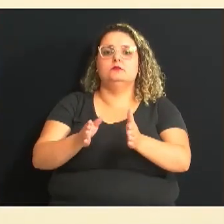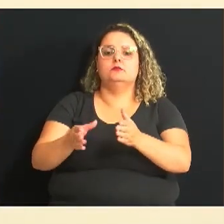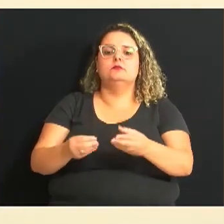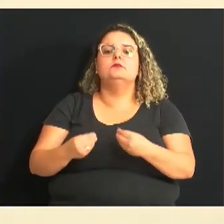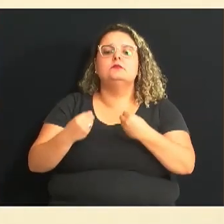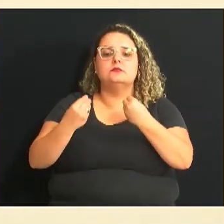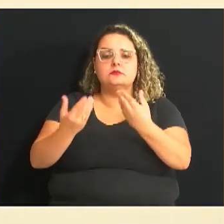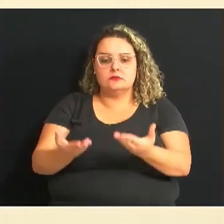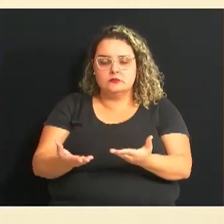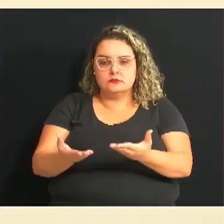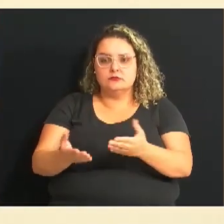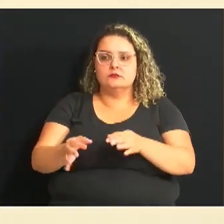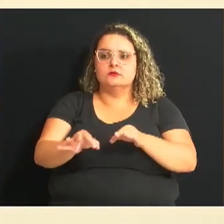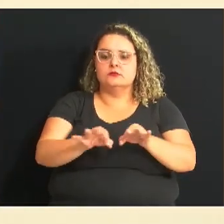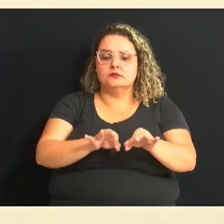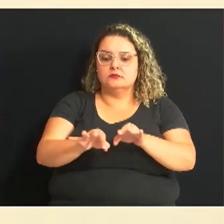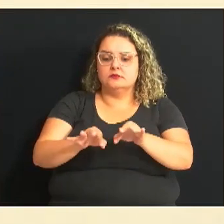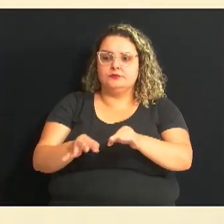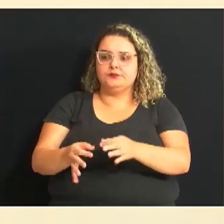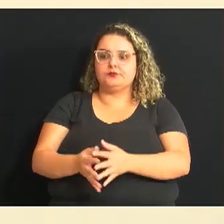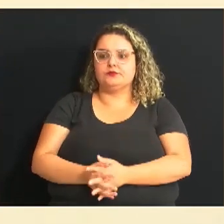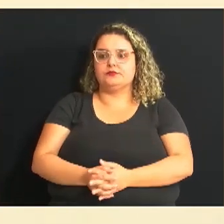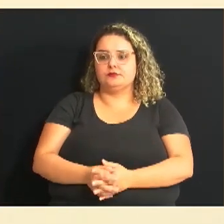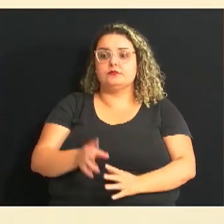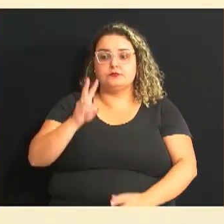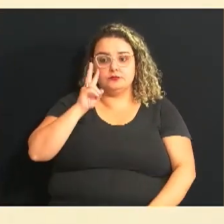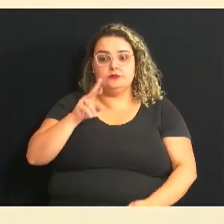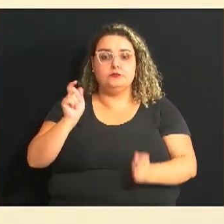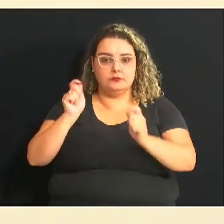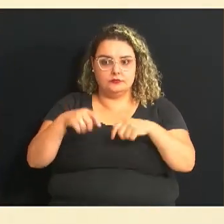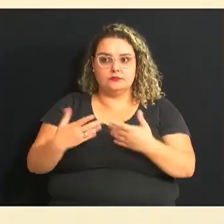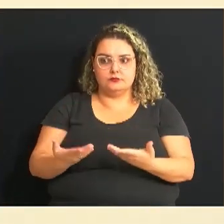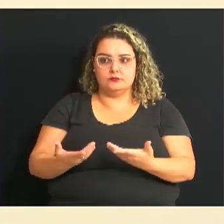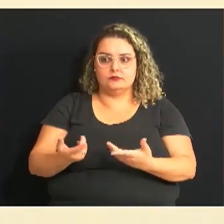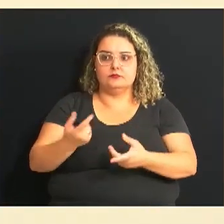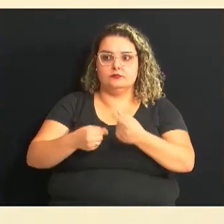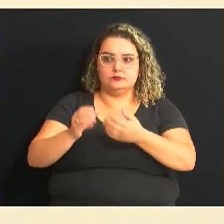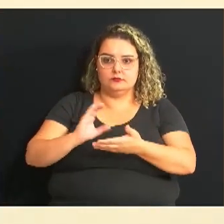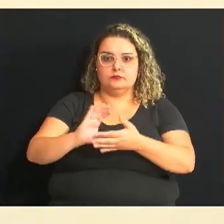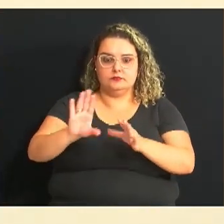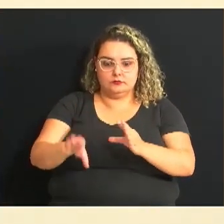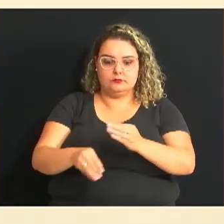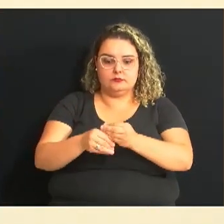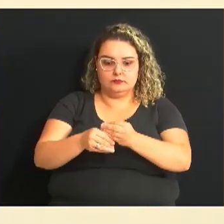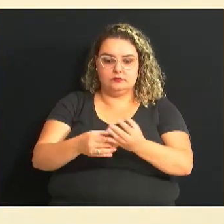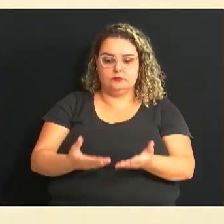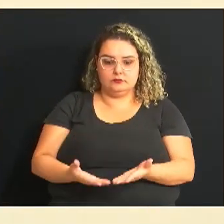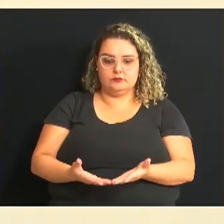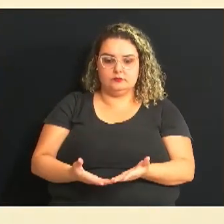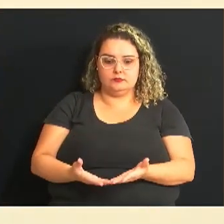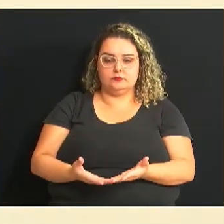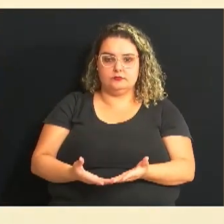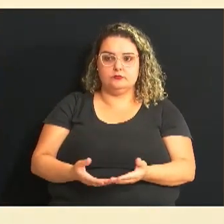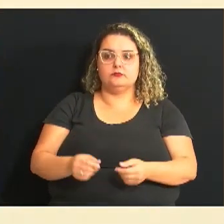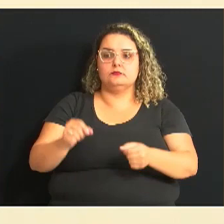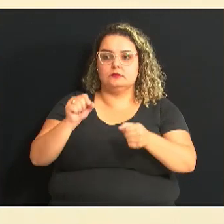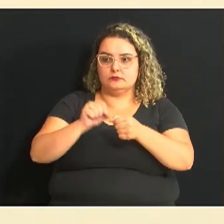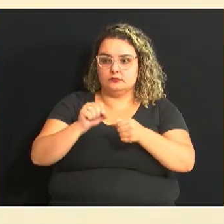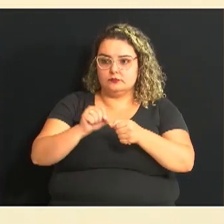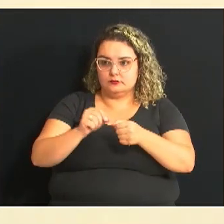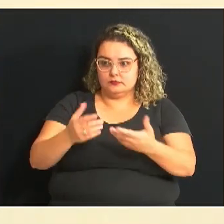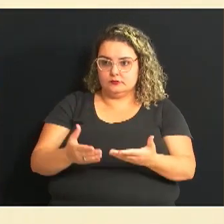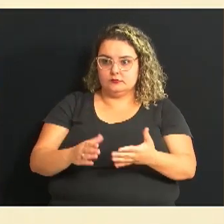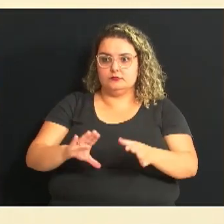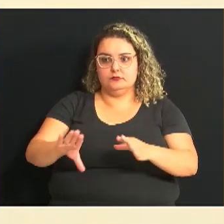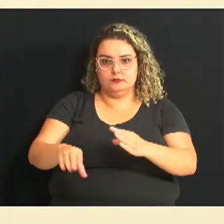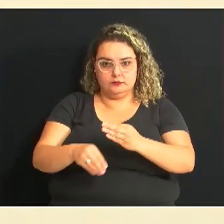no momento de preparação lá, ela vê que é possível contribuir, complementar a sua destinação, então ela faz a